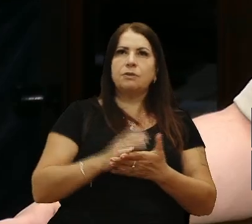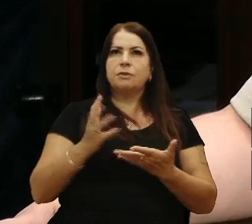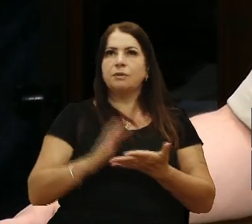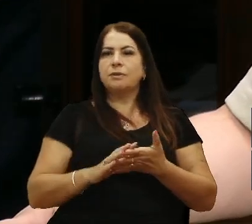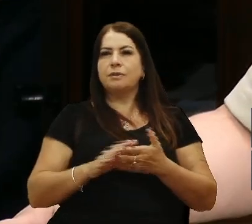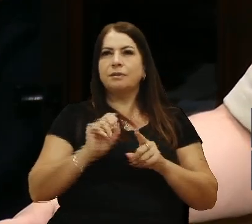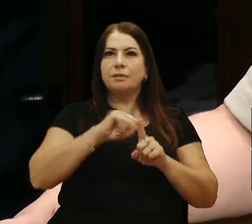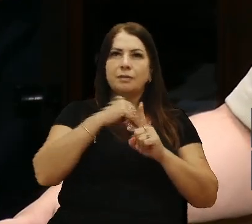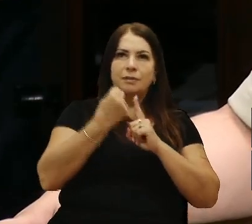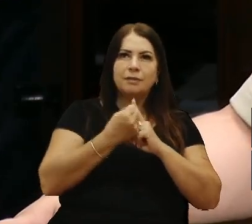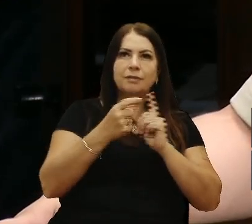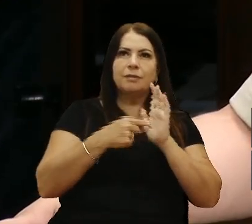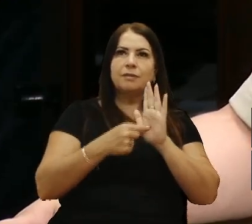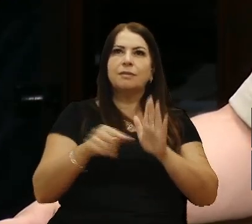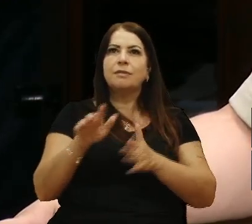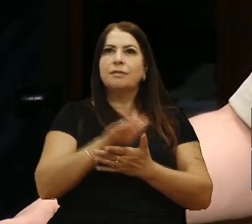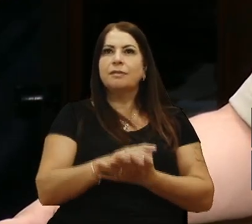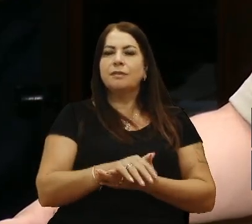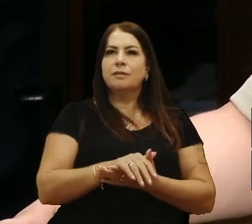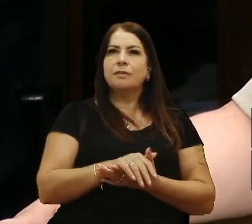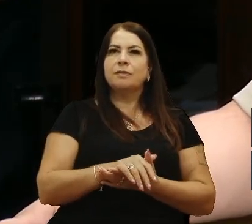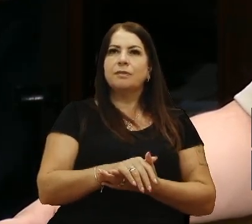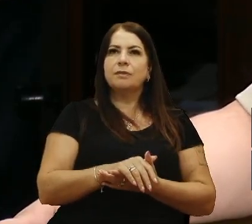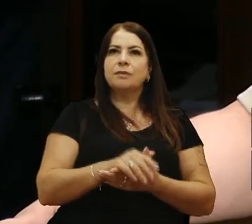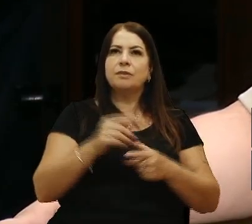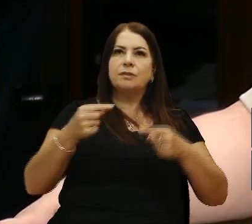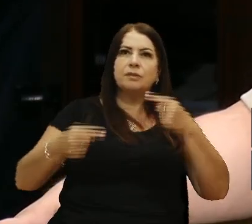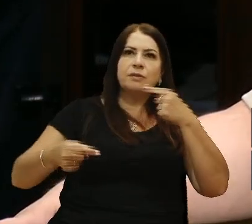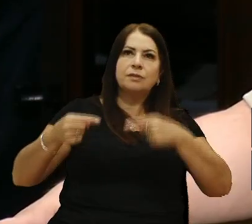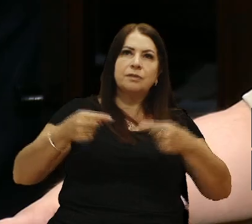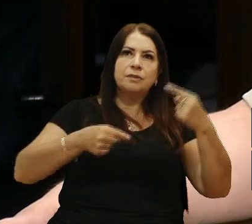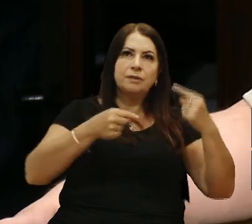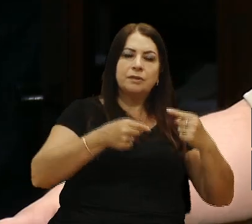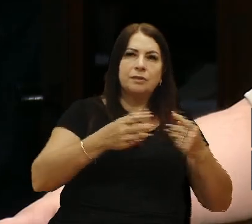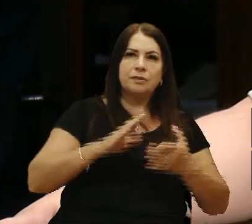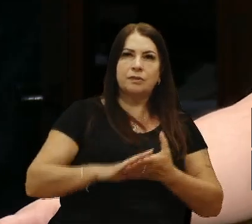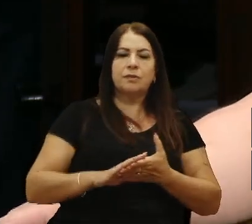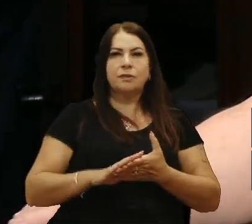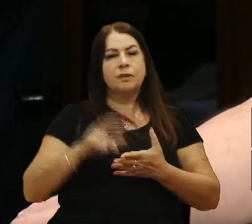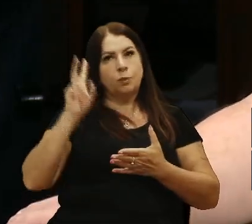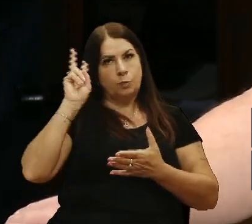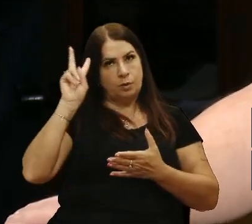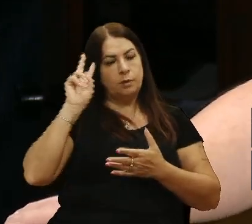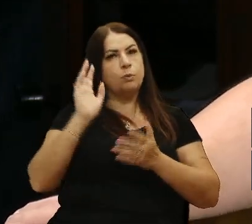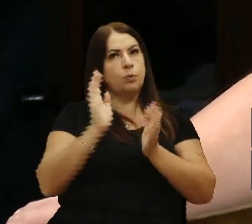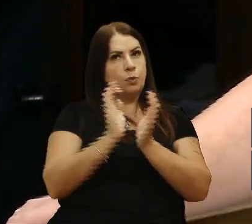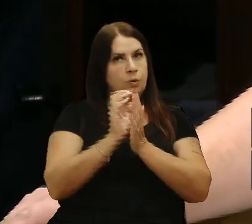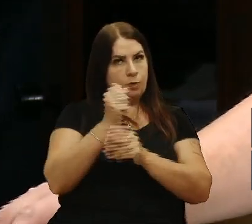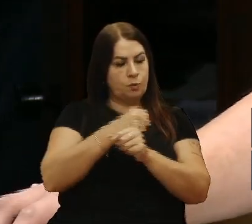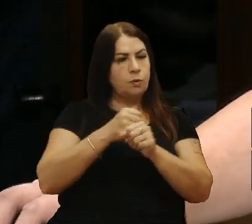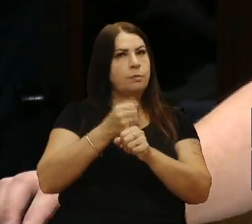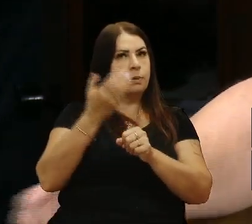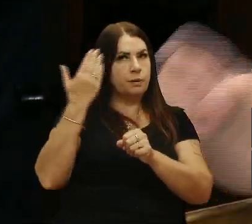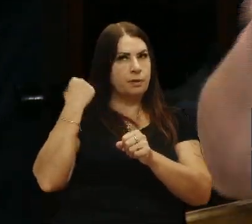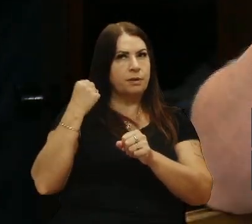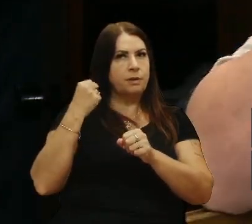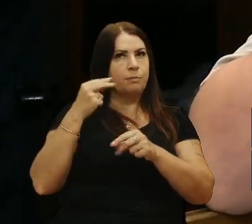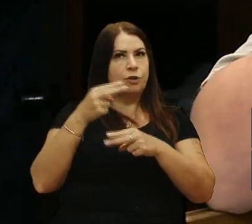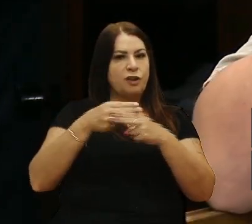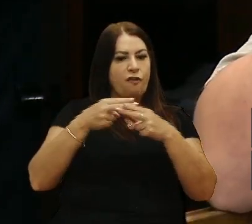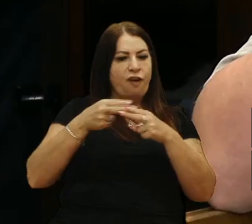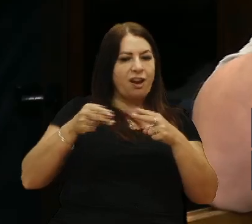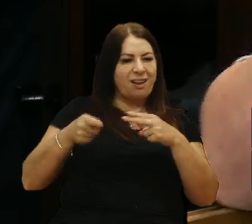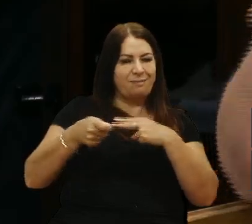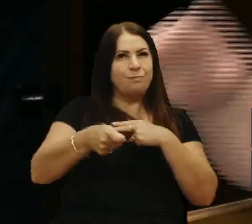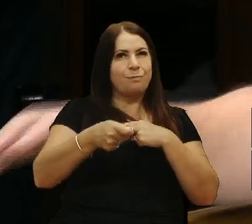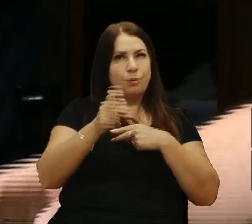não pode ficar alheia, não pode se furtar de um compromisso, de um debate que diz respeito a isso. Eu lembro aos colegas que no ano passado, depois do esfaqueamento da professora,